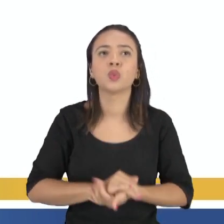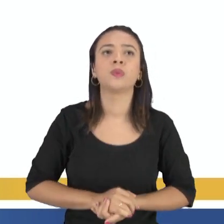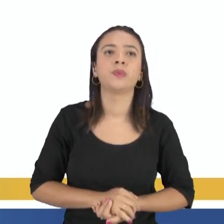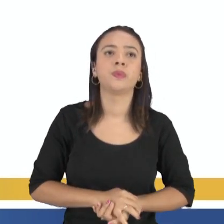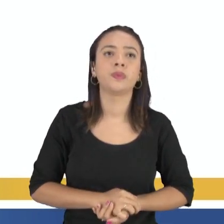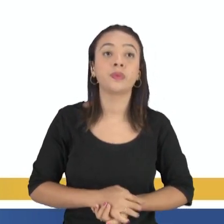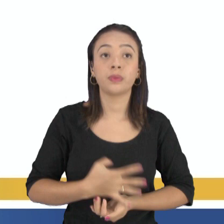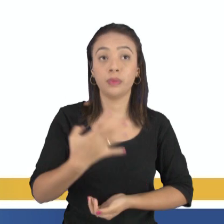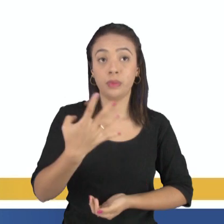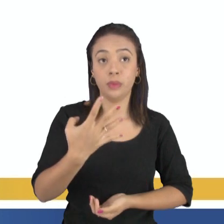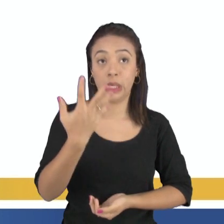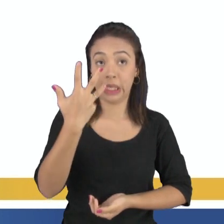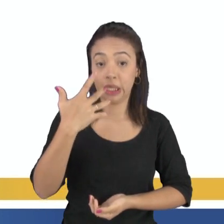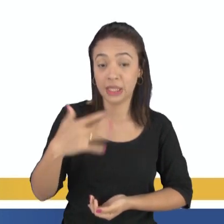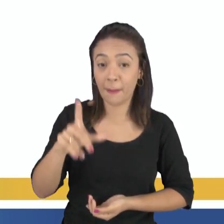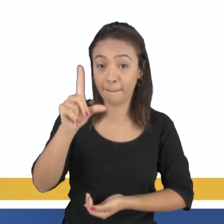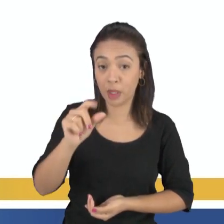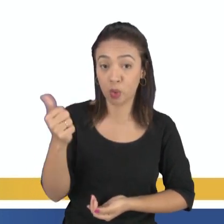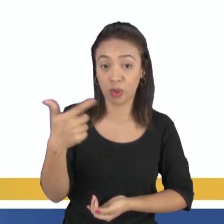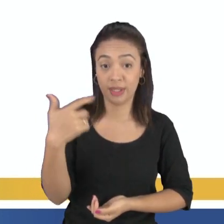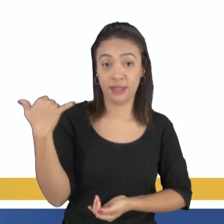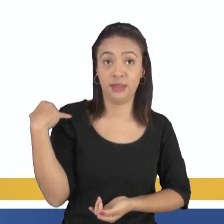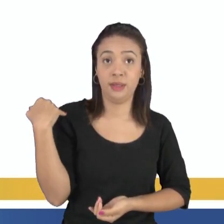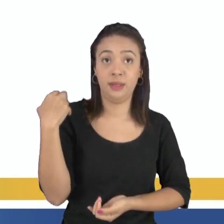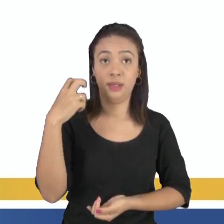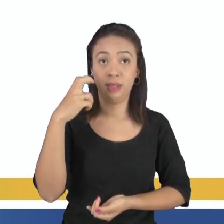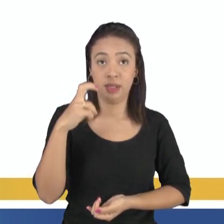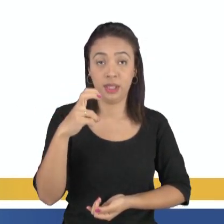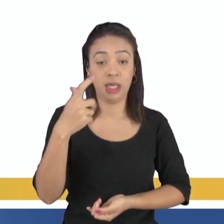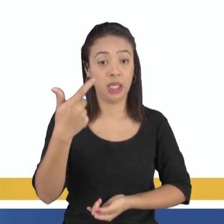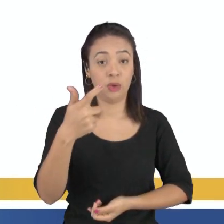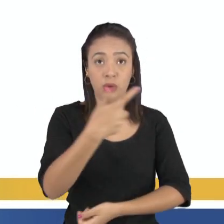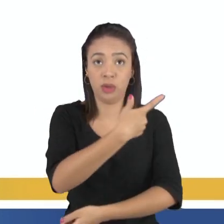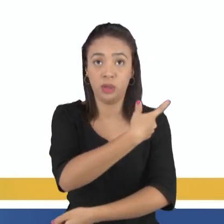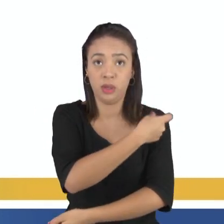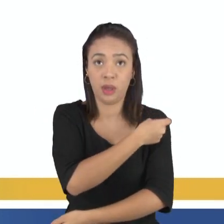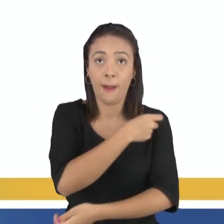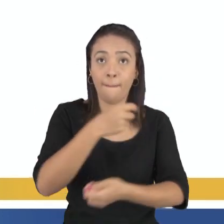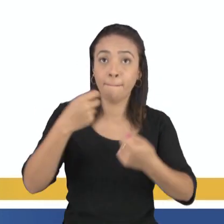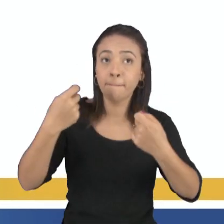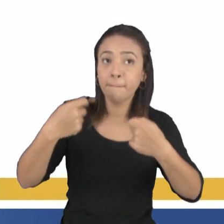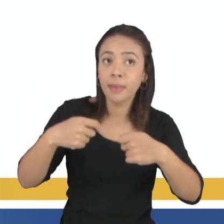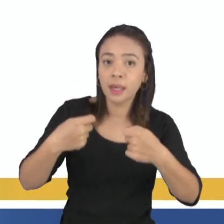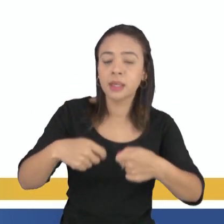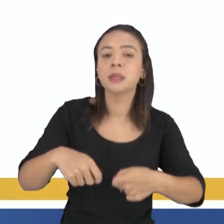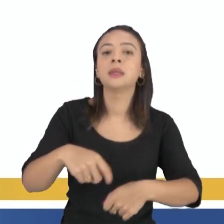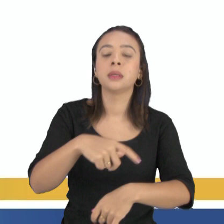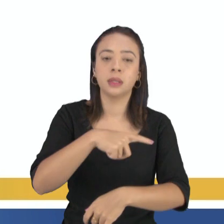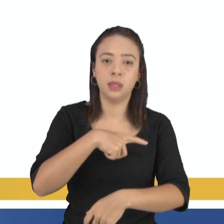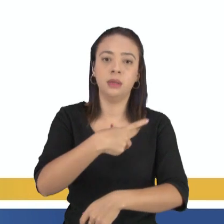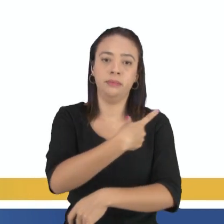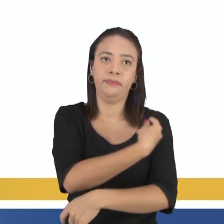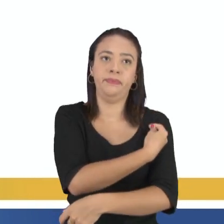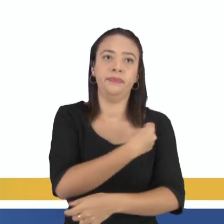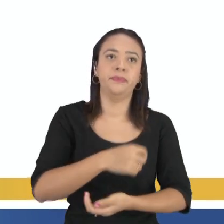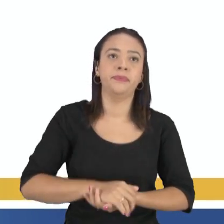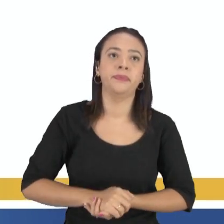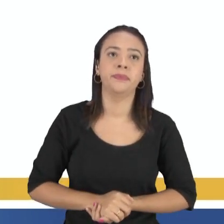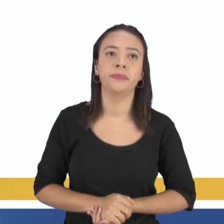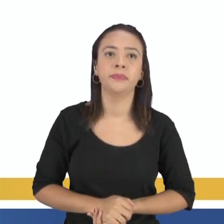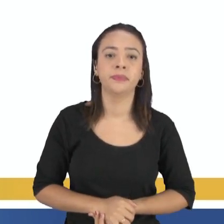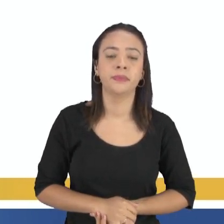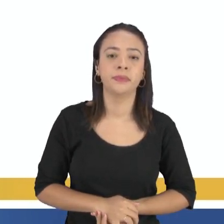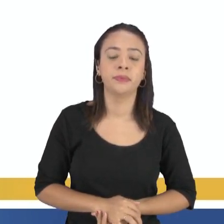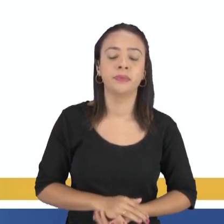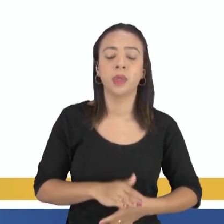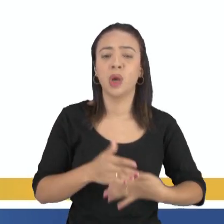quarta afirmativa. Crianças menores de 5 anos sem cicatriz vacinal devem receber uma dose de vacina. E aí?